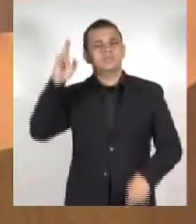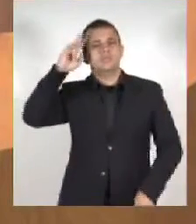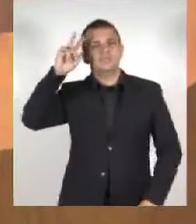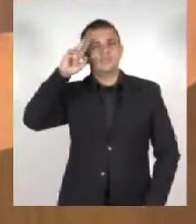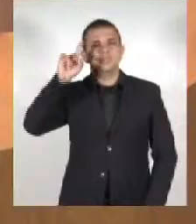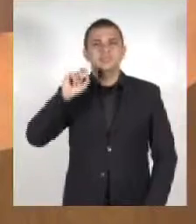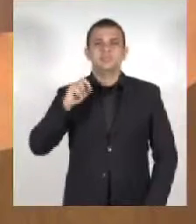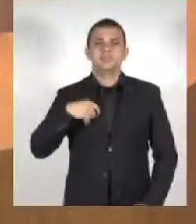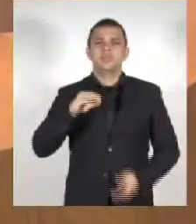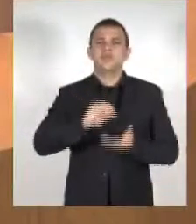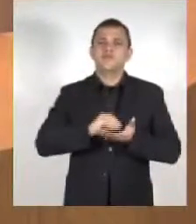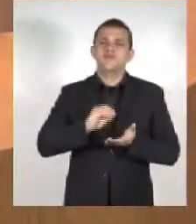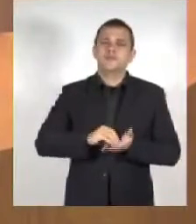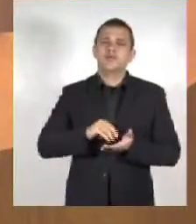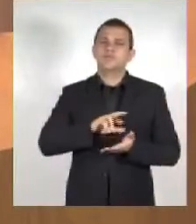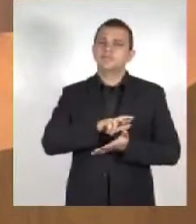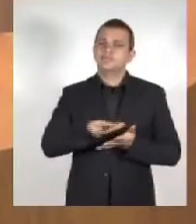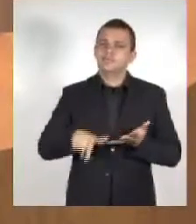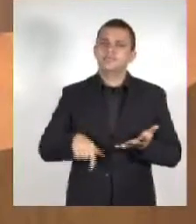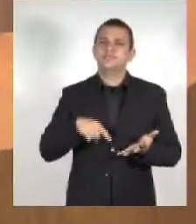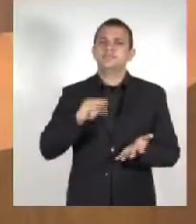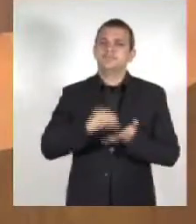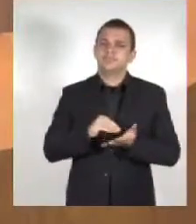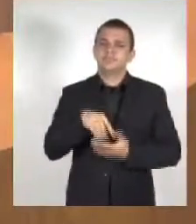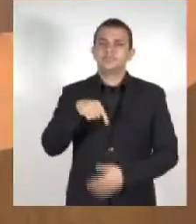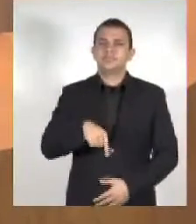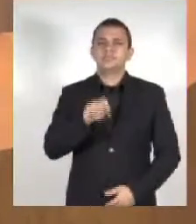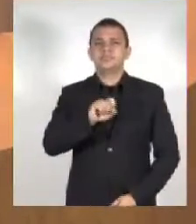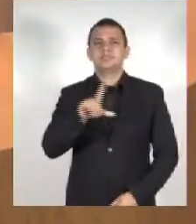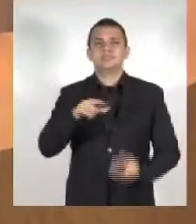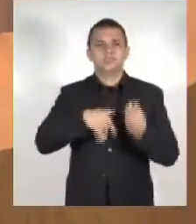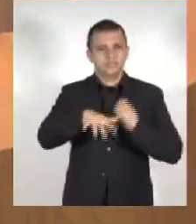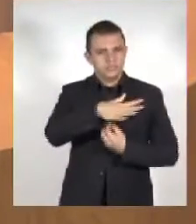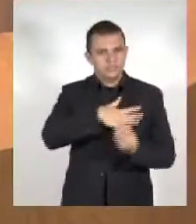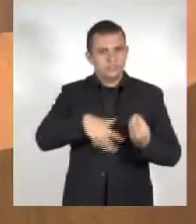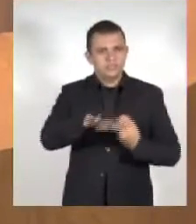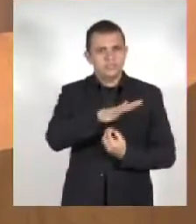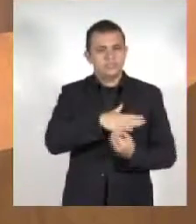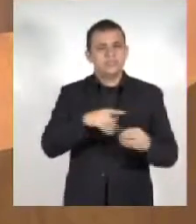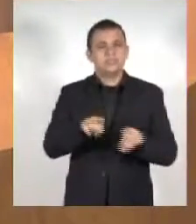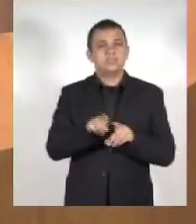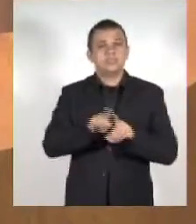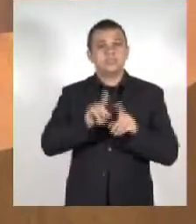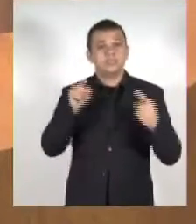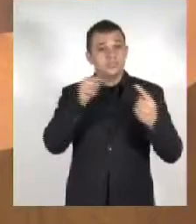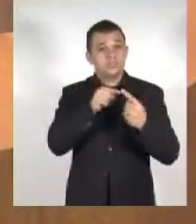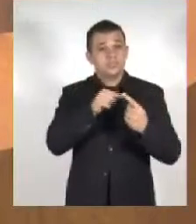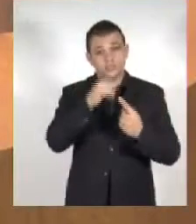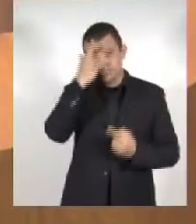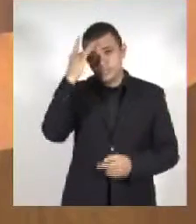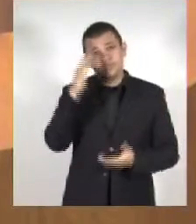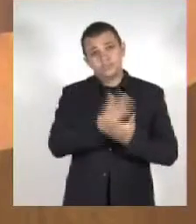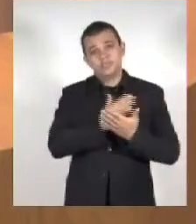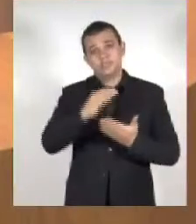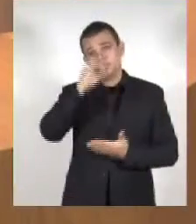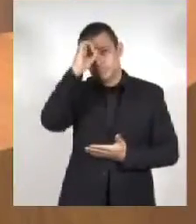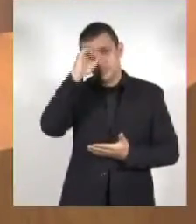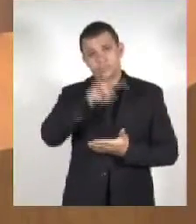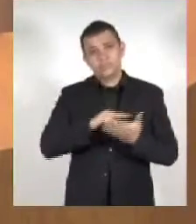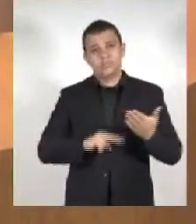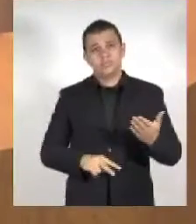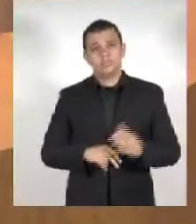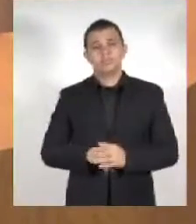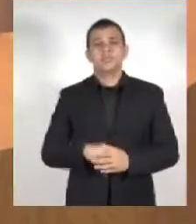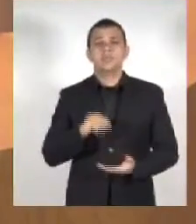às carências que nós temos na Ilha do Amor, as carências que nós temos em São Luís, inclusive com o analfabetismo, as carências que nós temos em